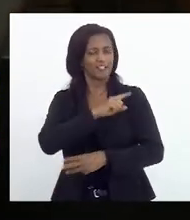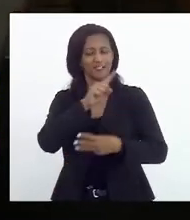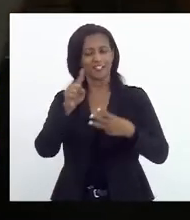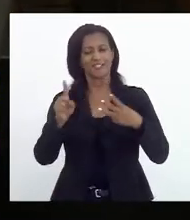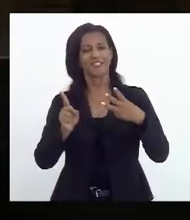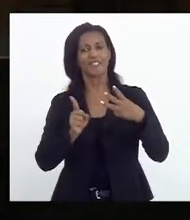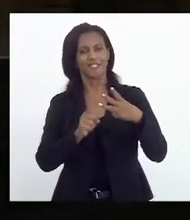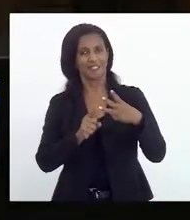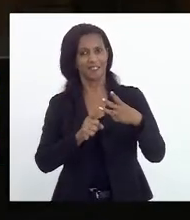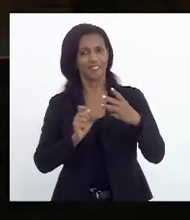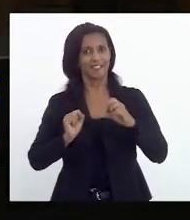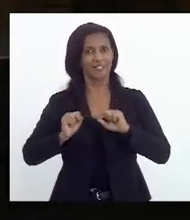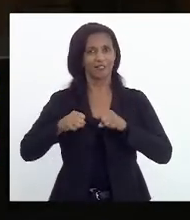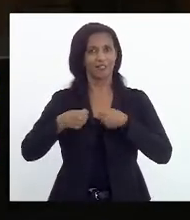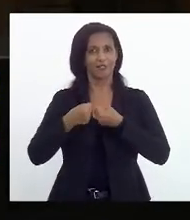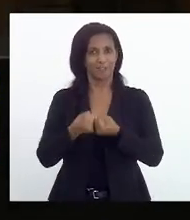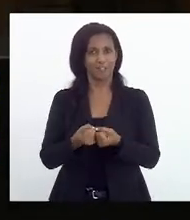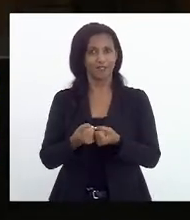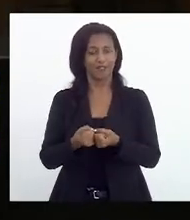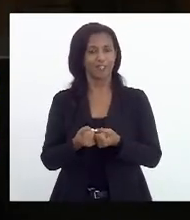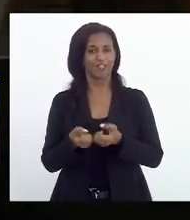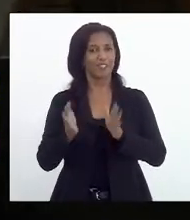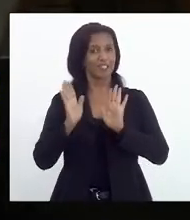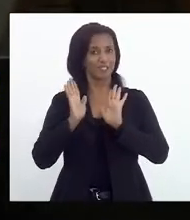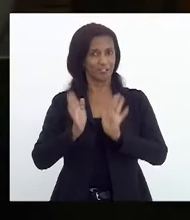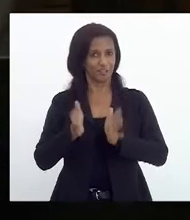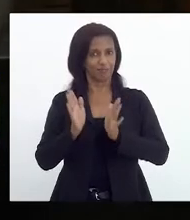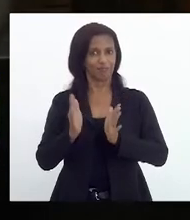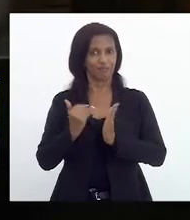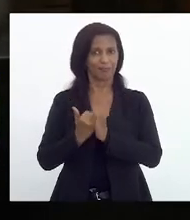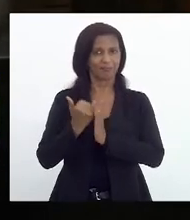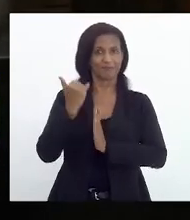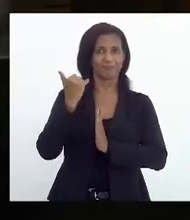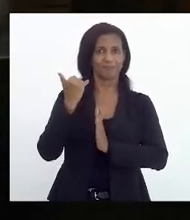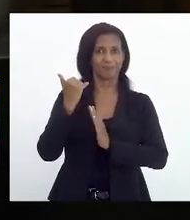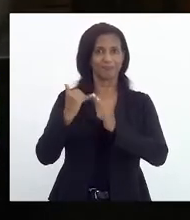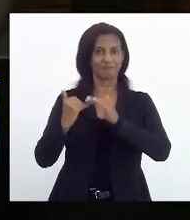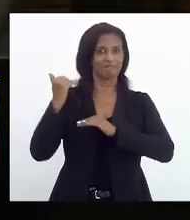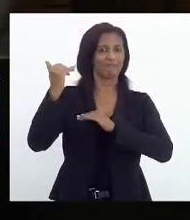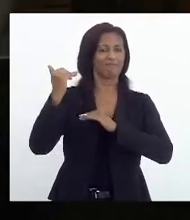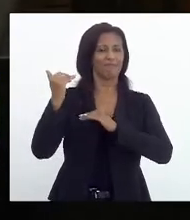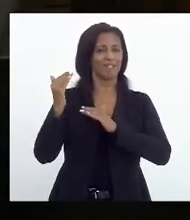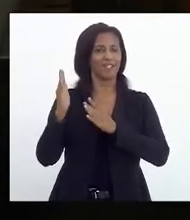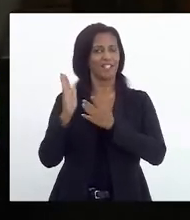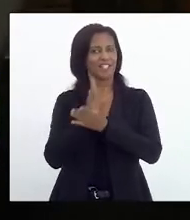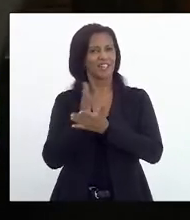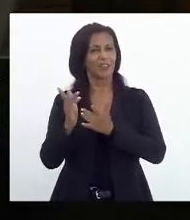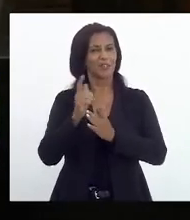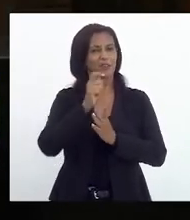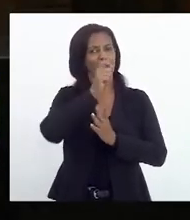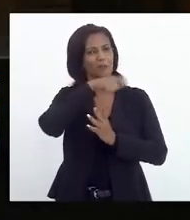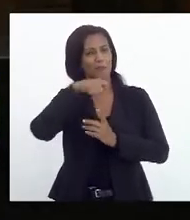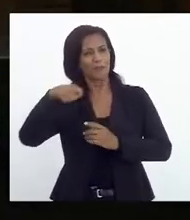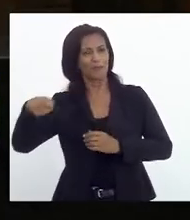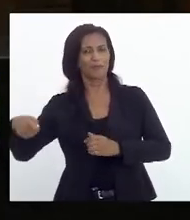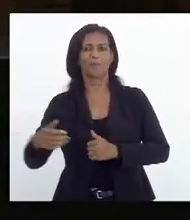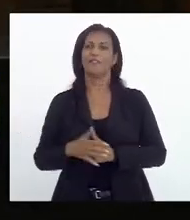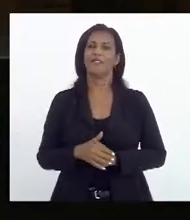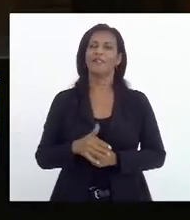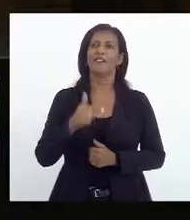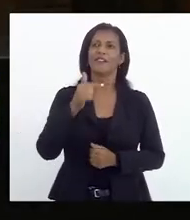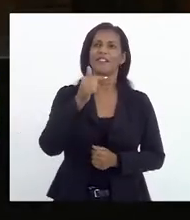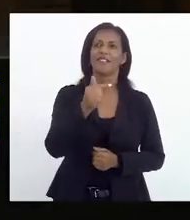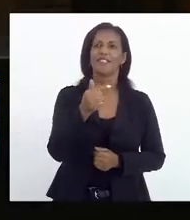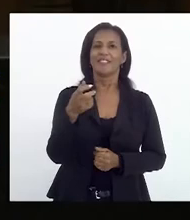de reforço visto que já passei em alguns meses os